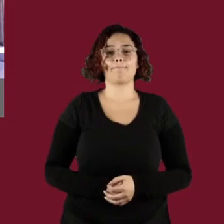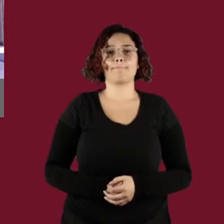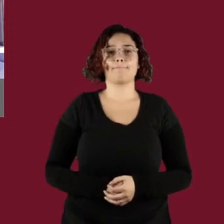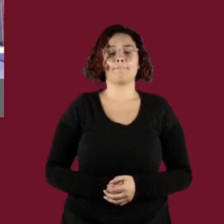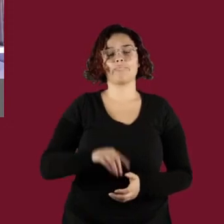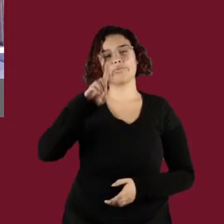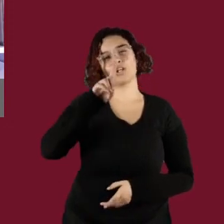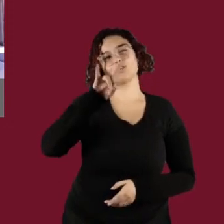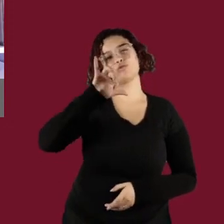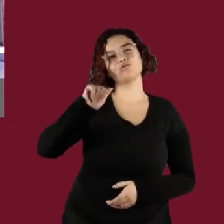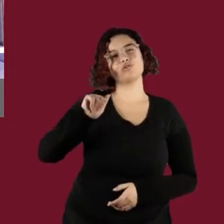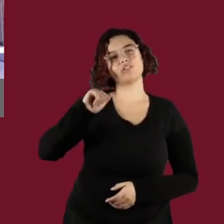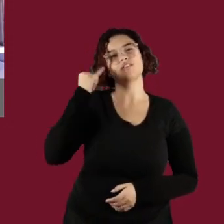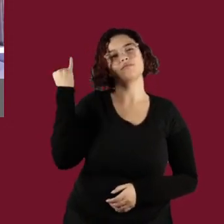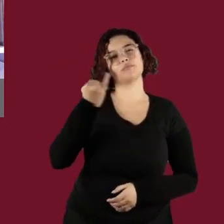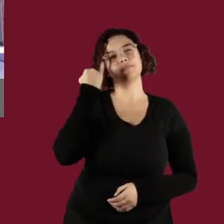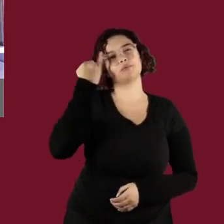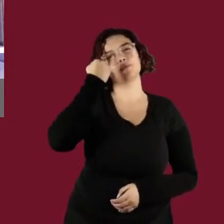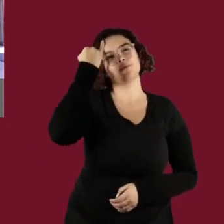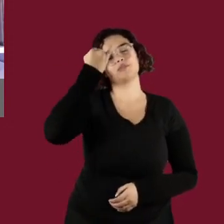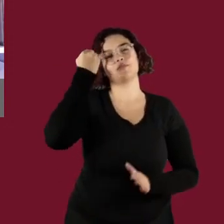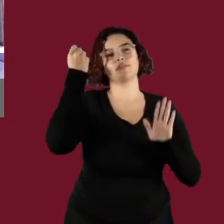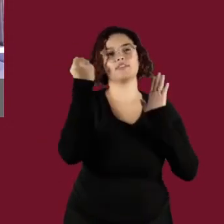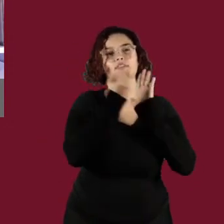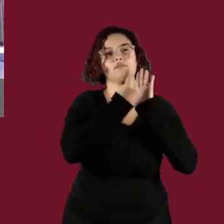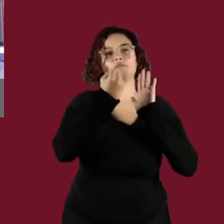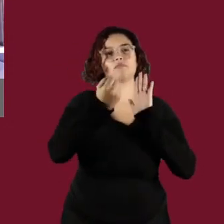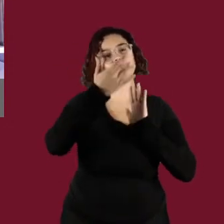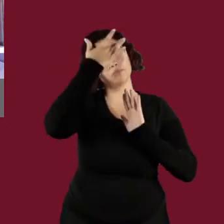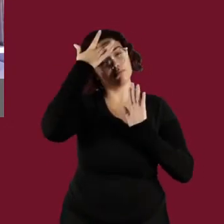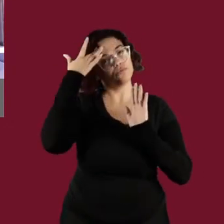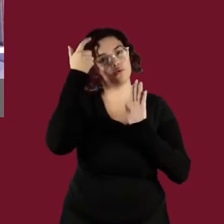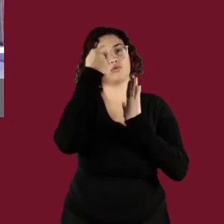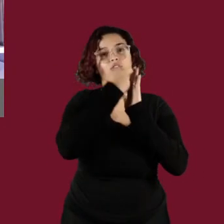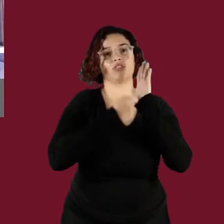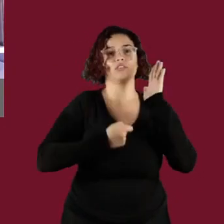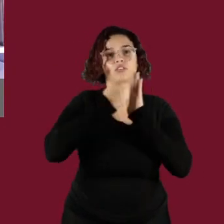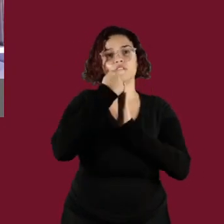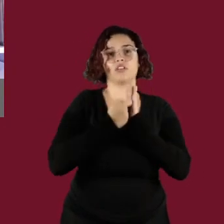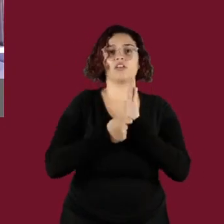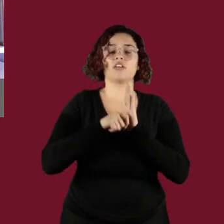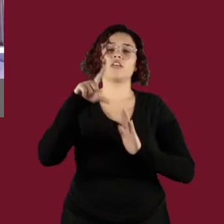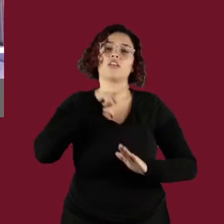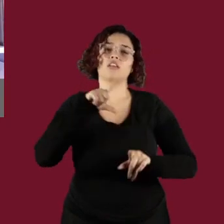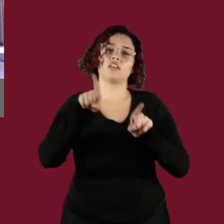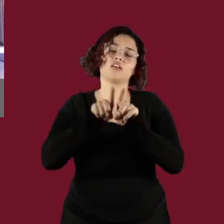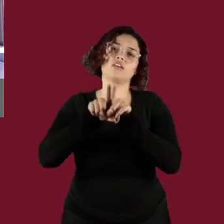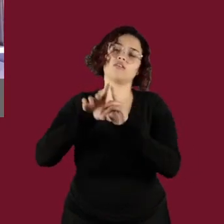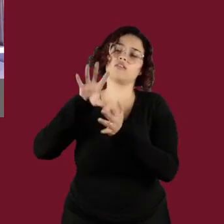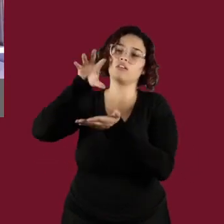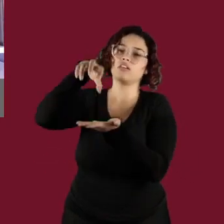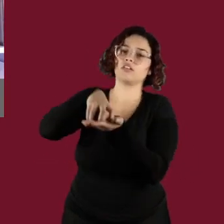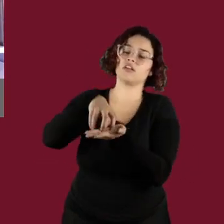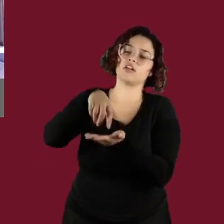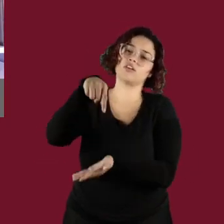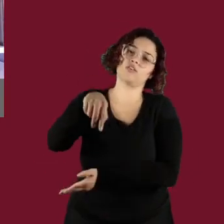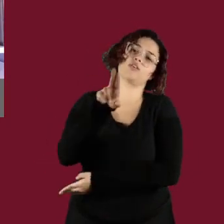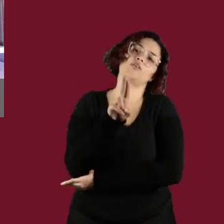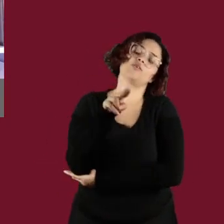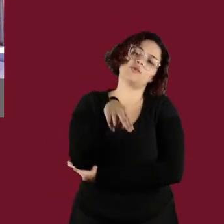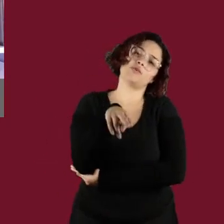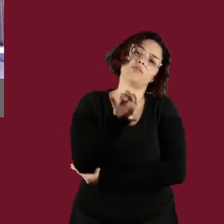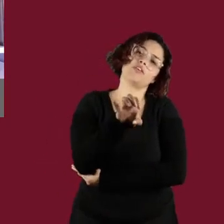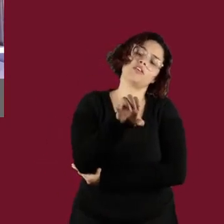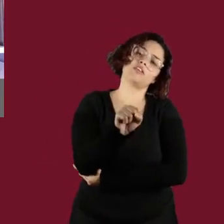datas, não é verdade, que puxam mais para os escritores. Afinal, temos uma agência que é a Unesco, não é? Que é dedicada